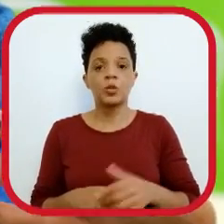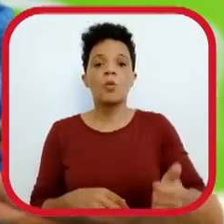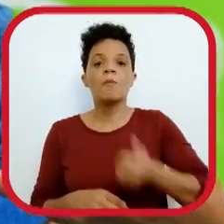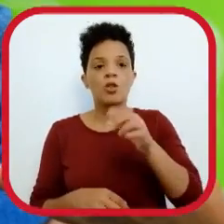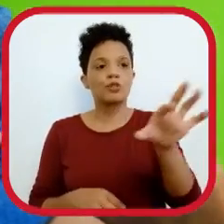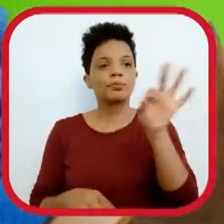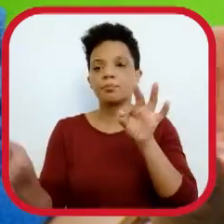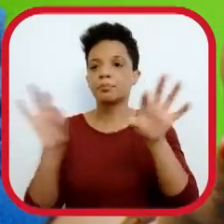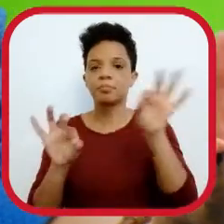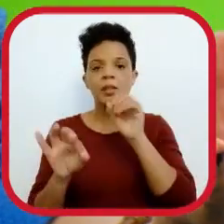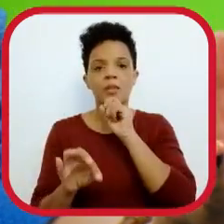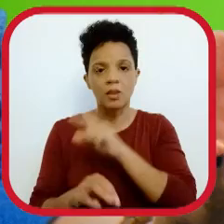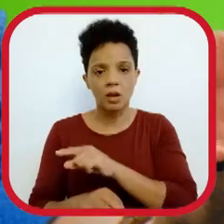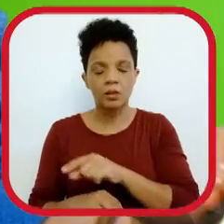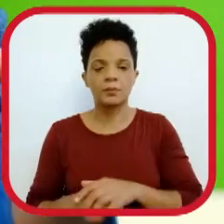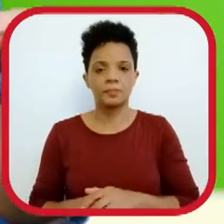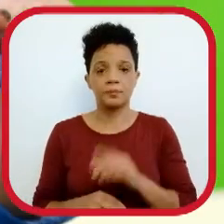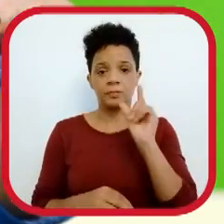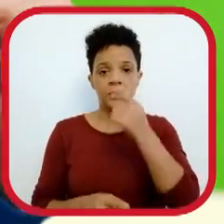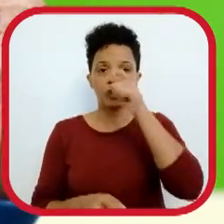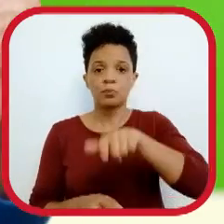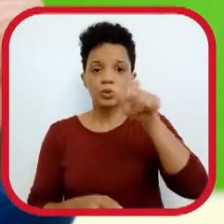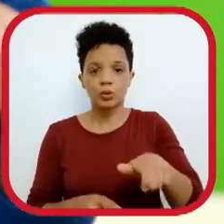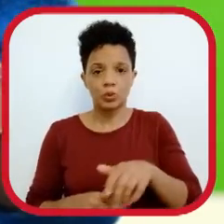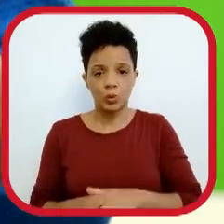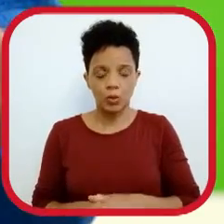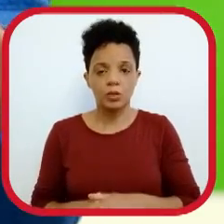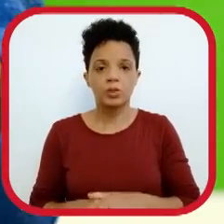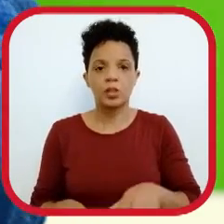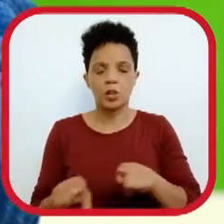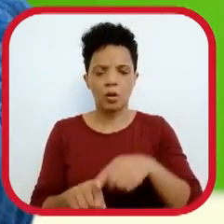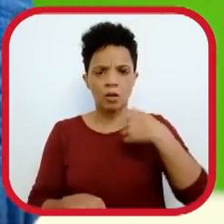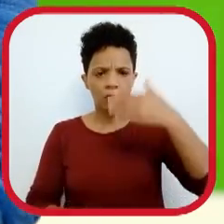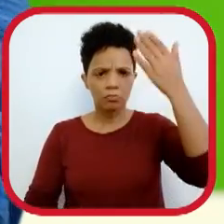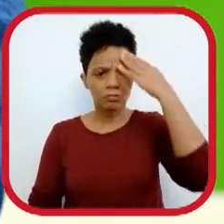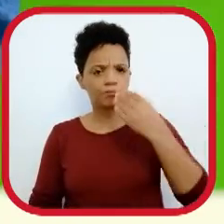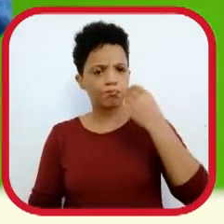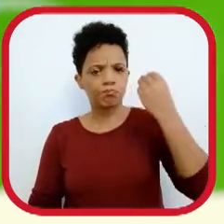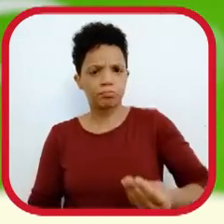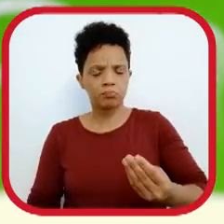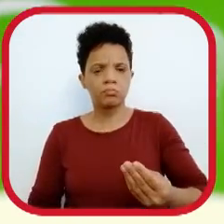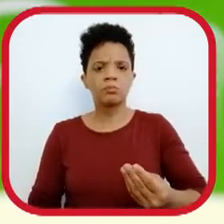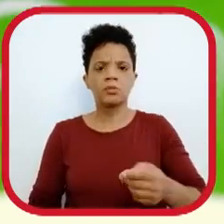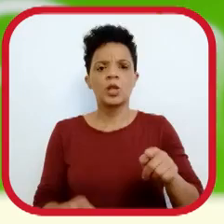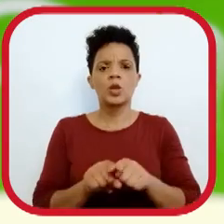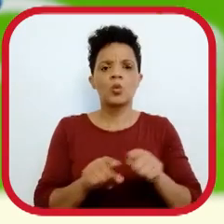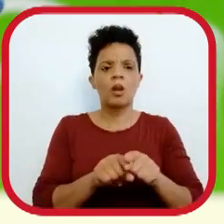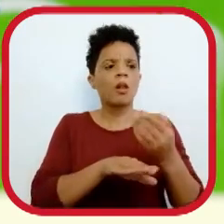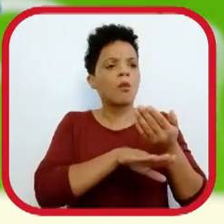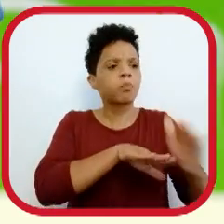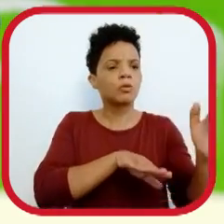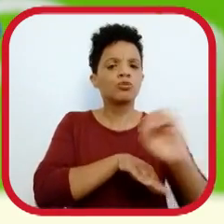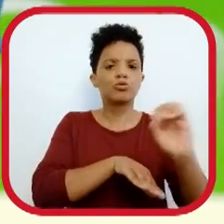podermos recrutar os melhores e para que as pessoas com grandes competências